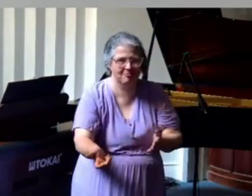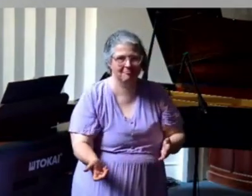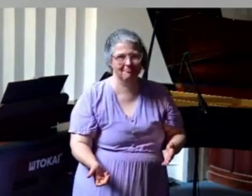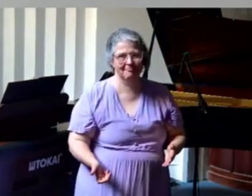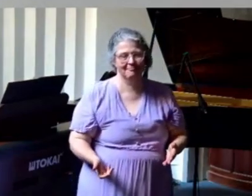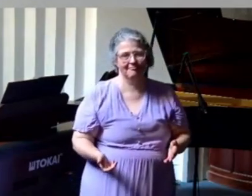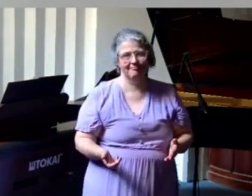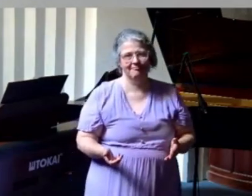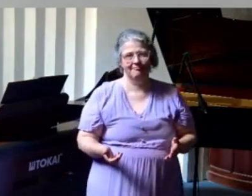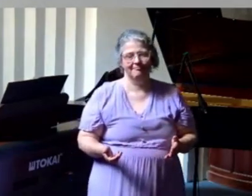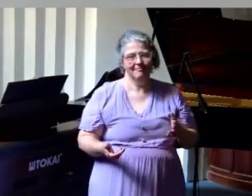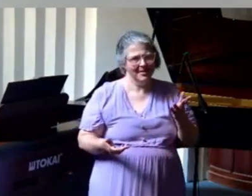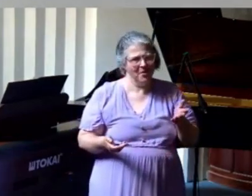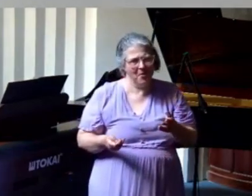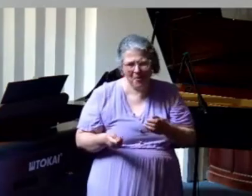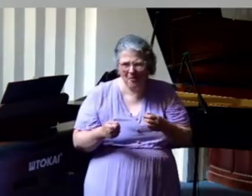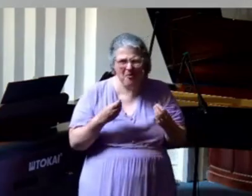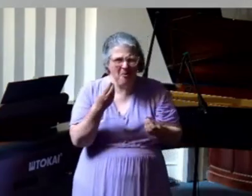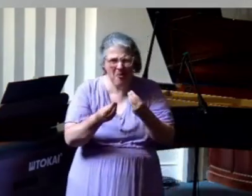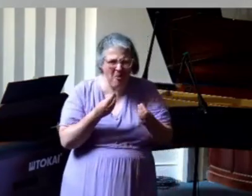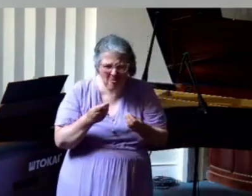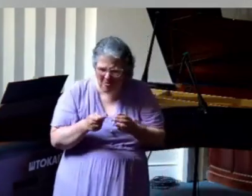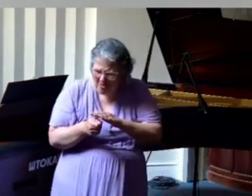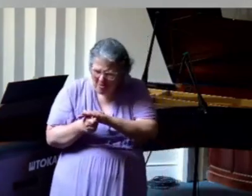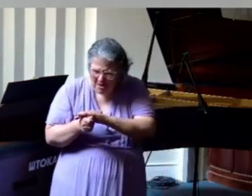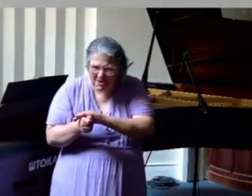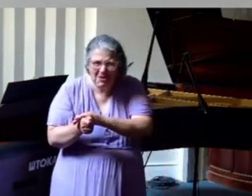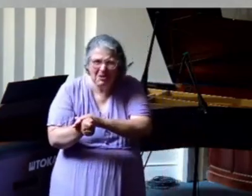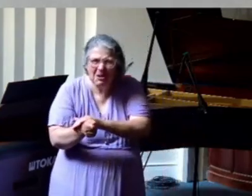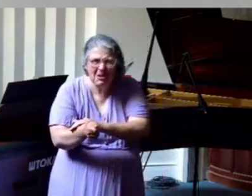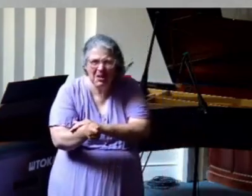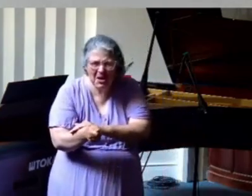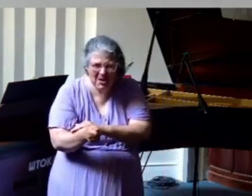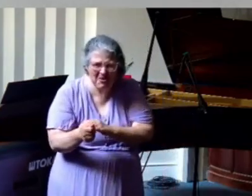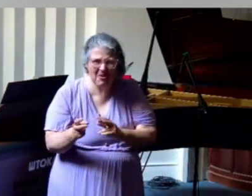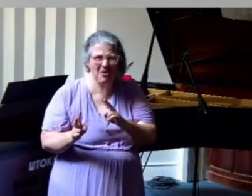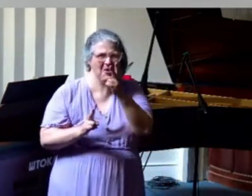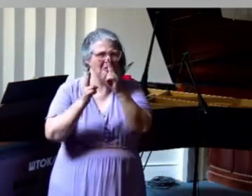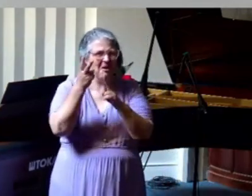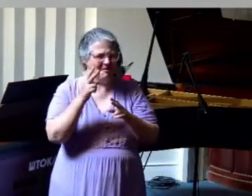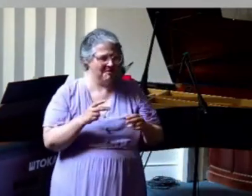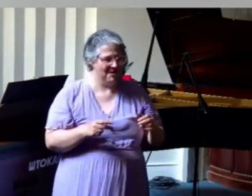crianças? Como é que pode isso, né? Esta é a